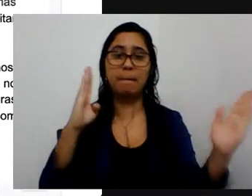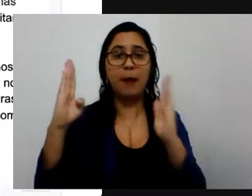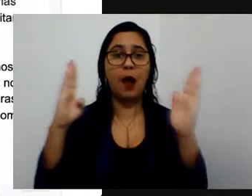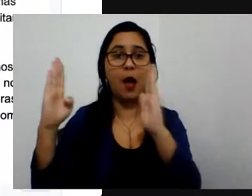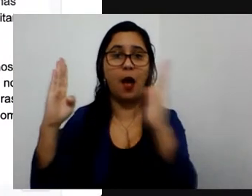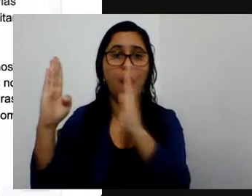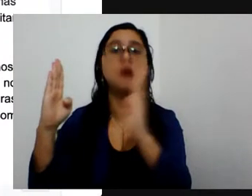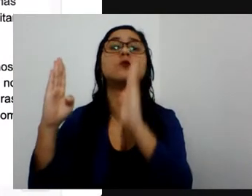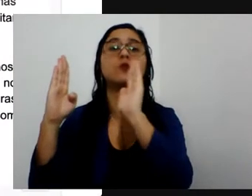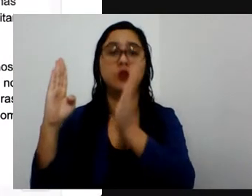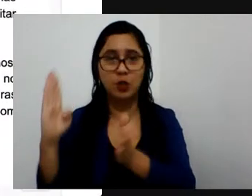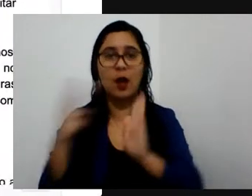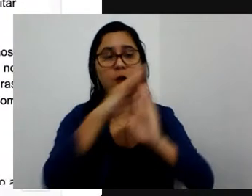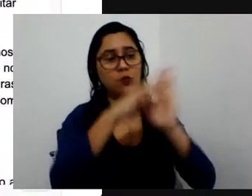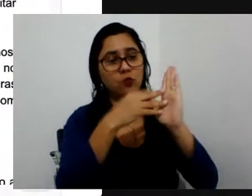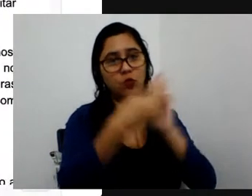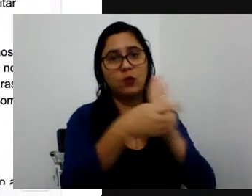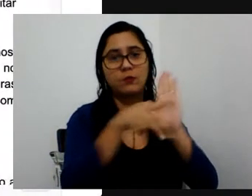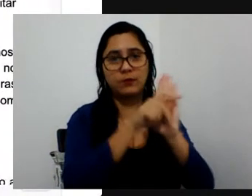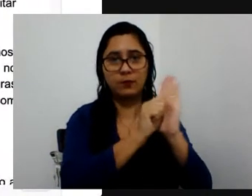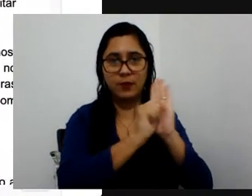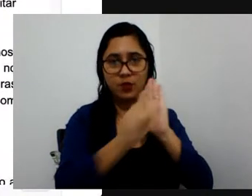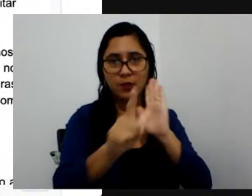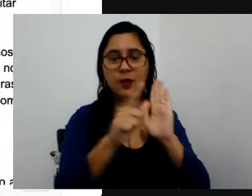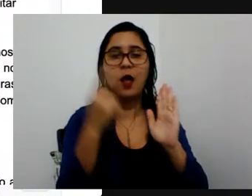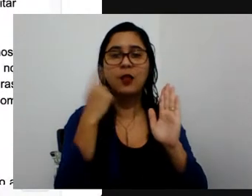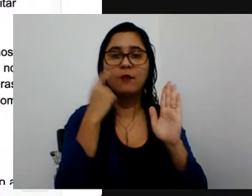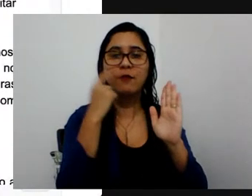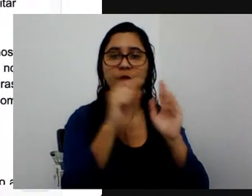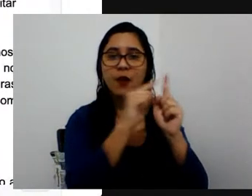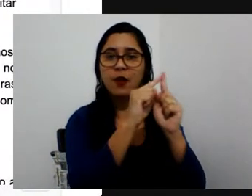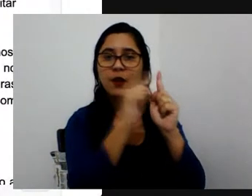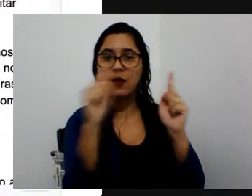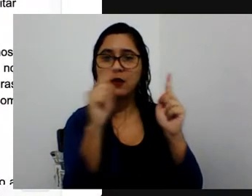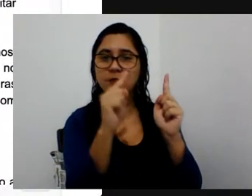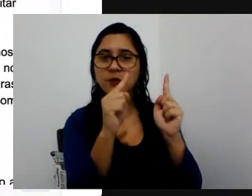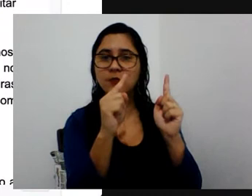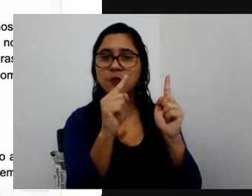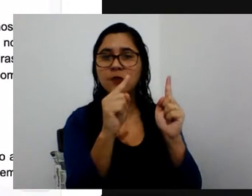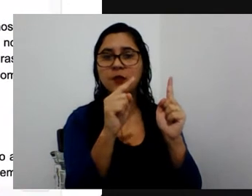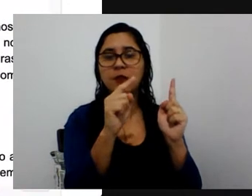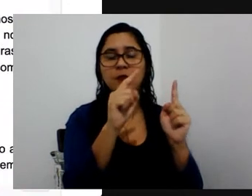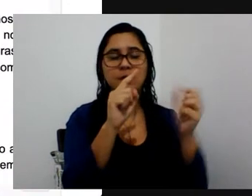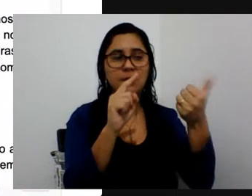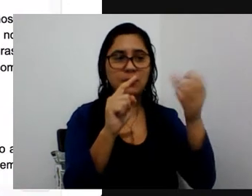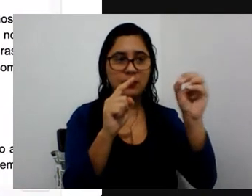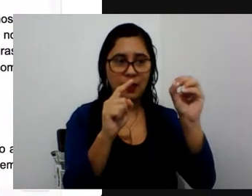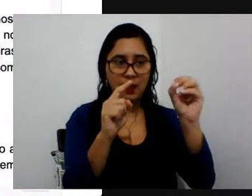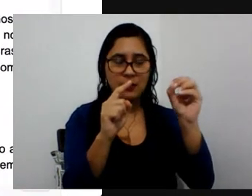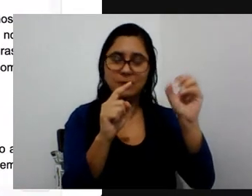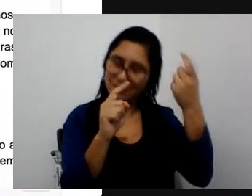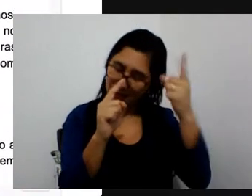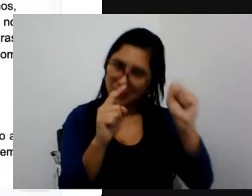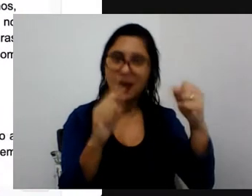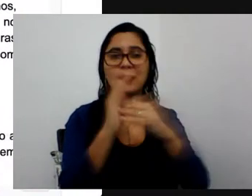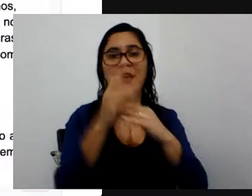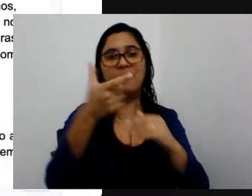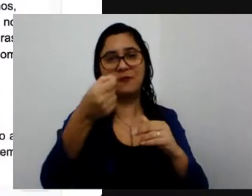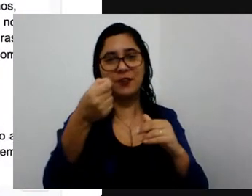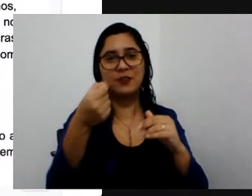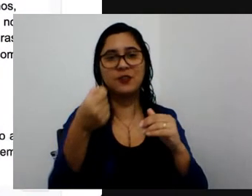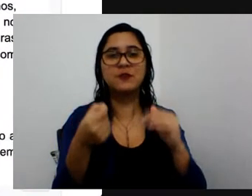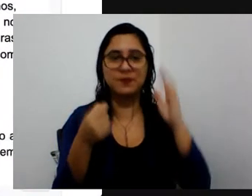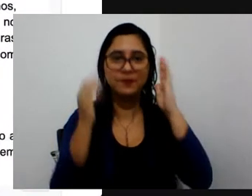no cronograma do edital. Ver os incisos 18º a 20º. Os debates entre as candidaturas deverão